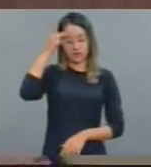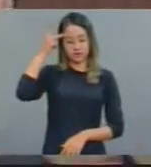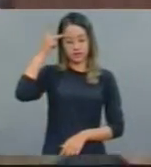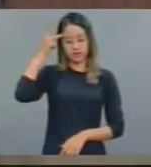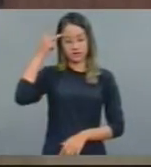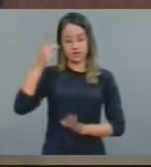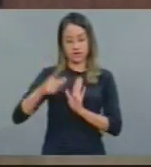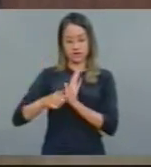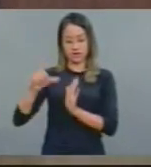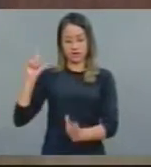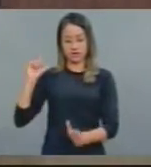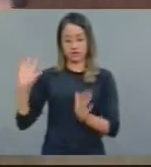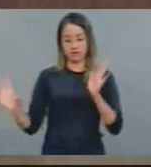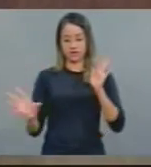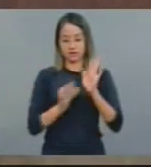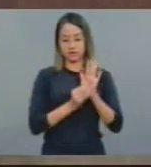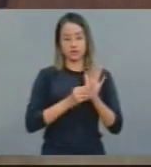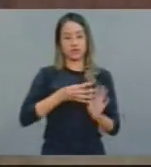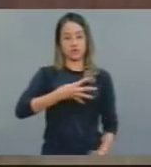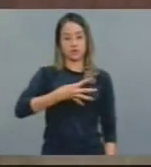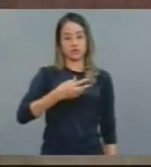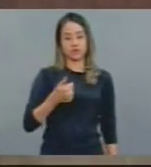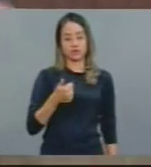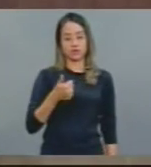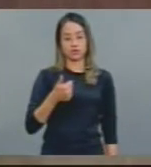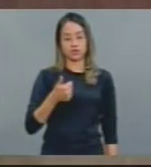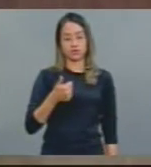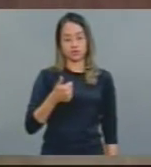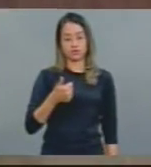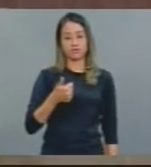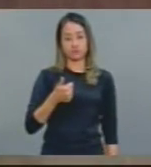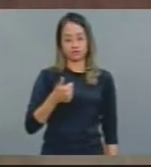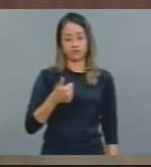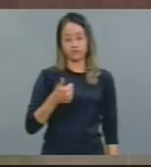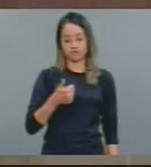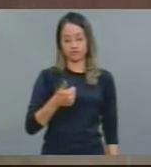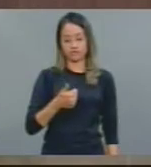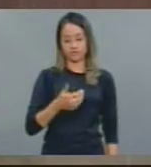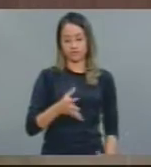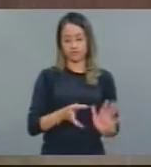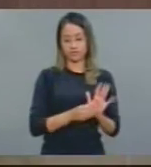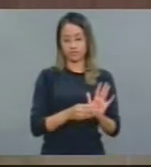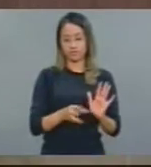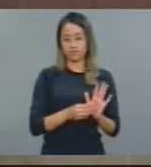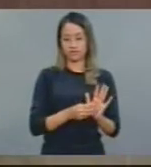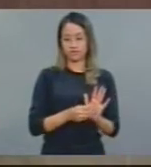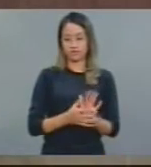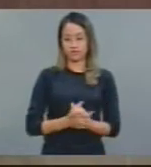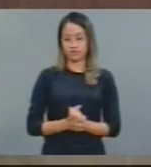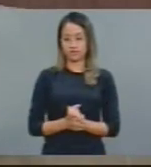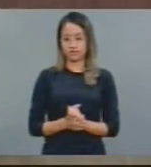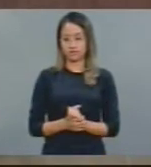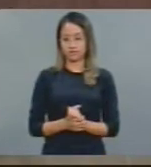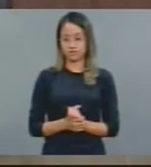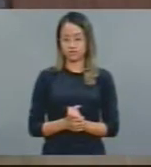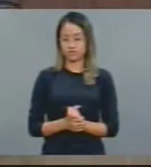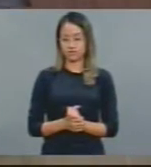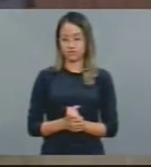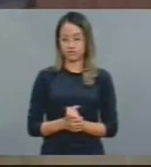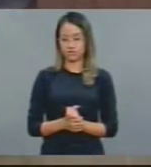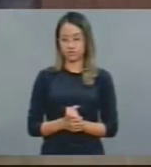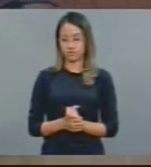da emenda 41 de 2003. Mas o governo quer mudar, porque vai atingir, inclusive, aqueles que entraram no serviço estadual antes